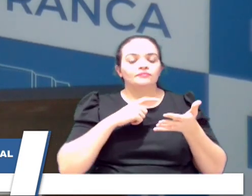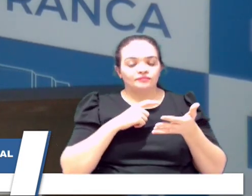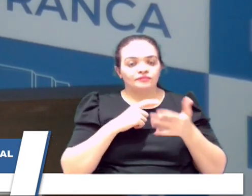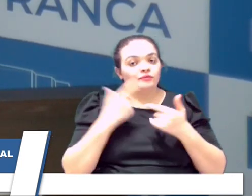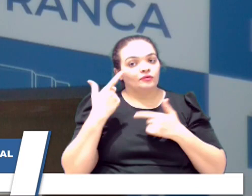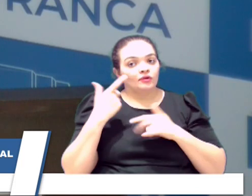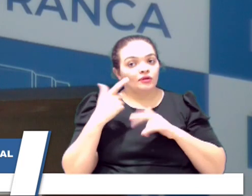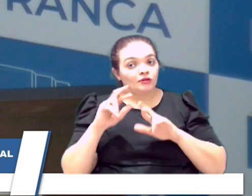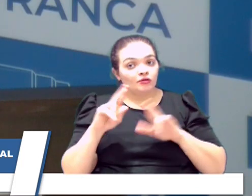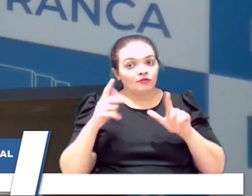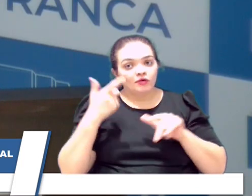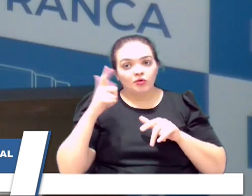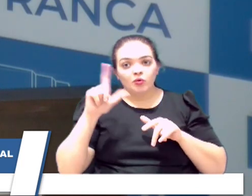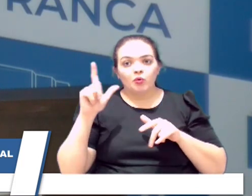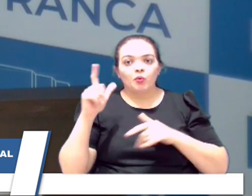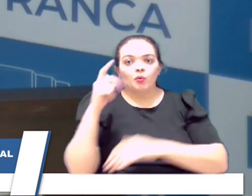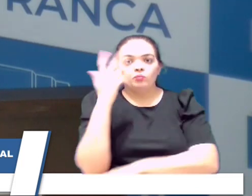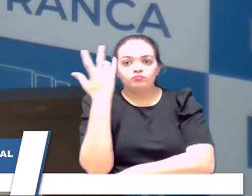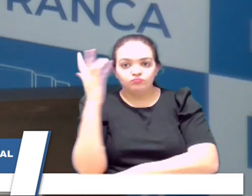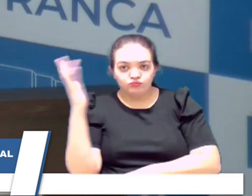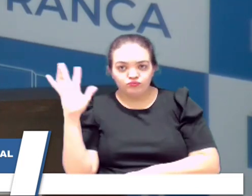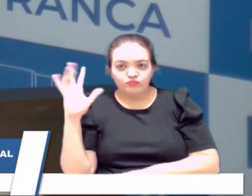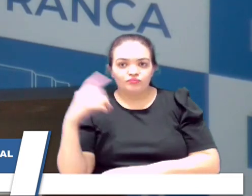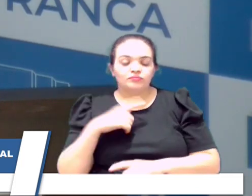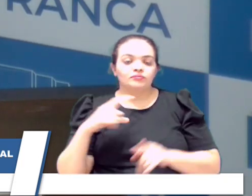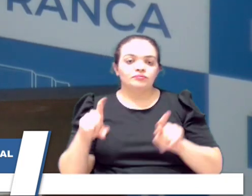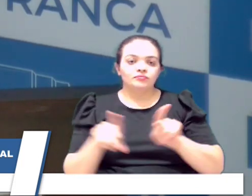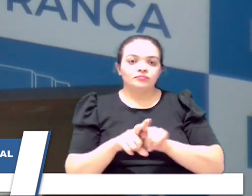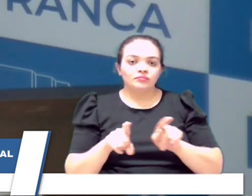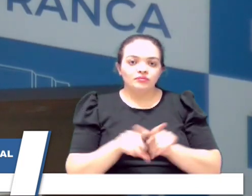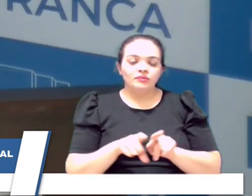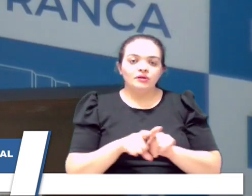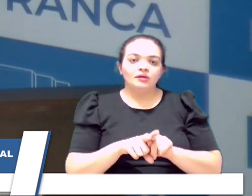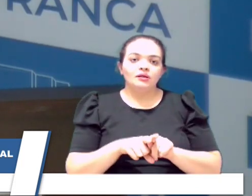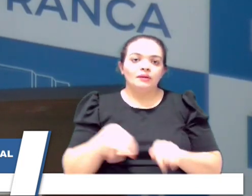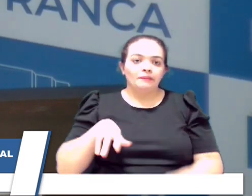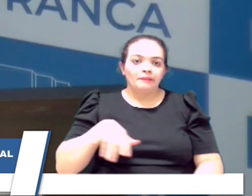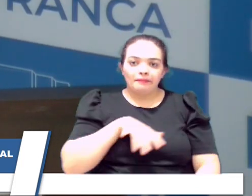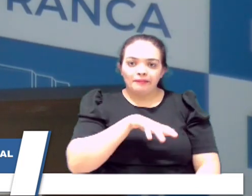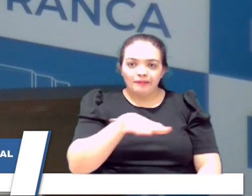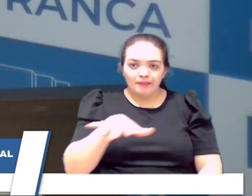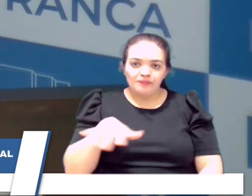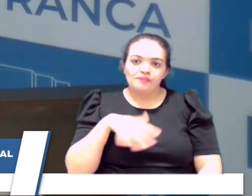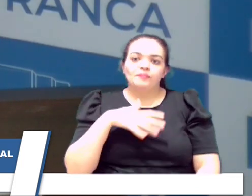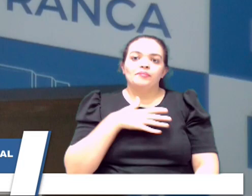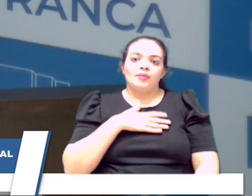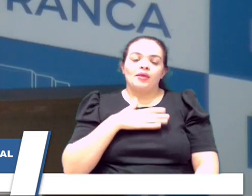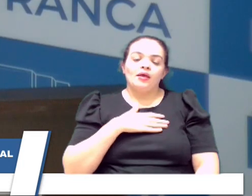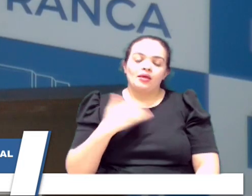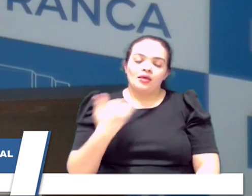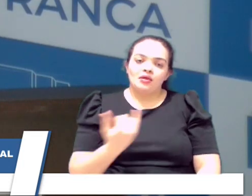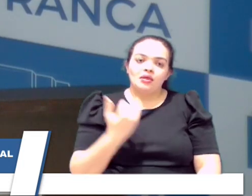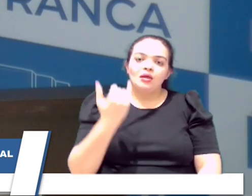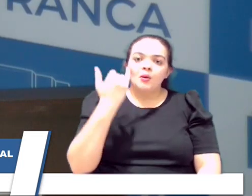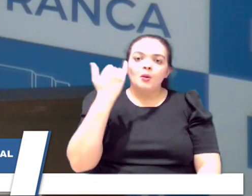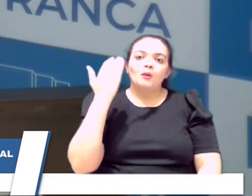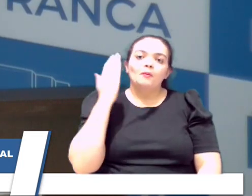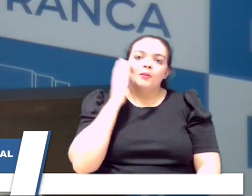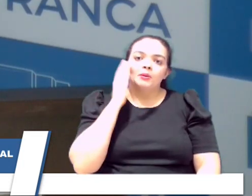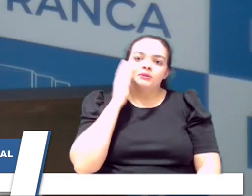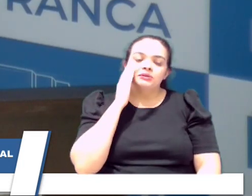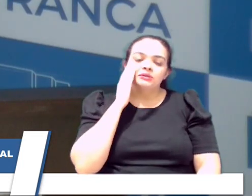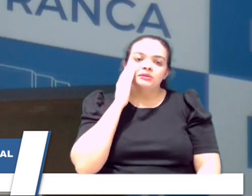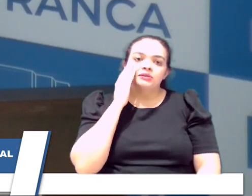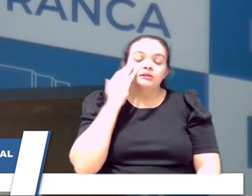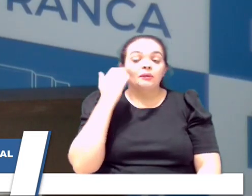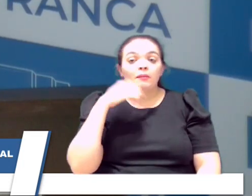plantas. E falando também um pouquinho mais sobre a minha área, que eu acho importante, né, aí para quem está ouvindo, às vezes mães atípicas que